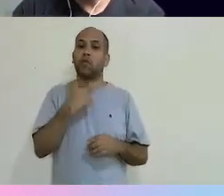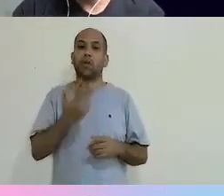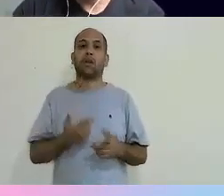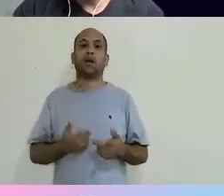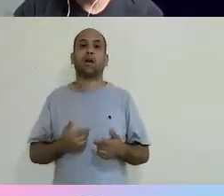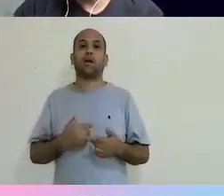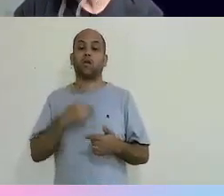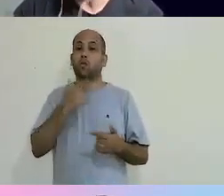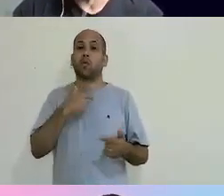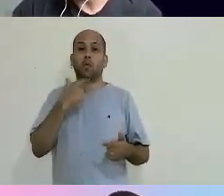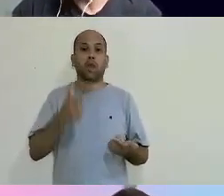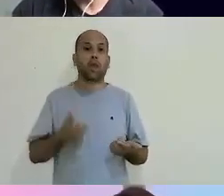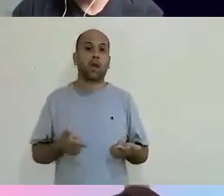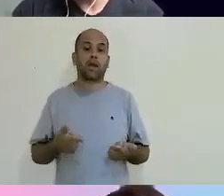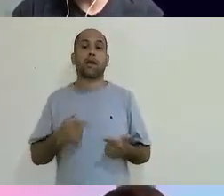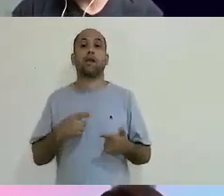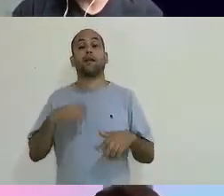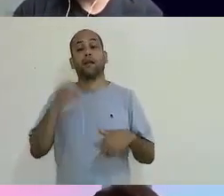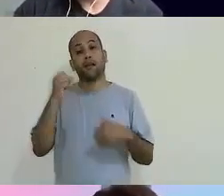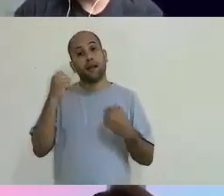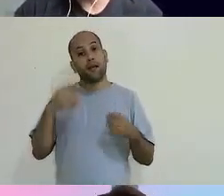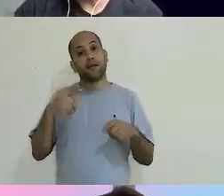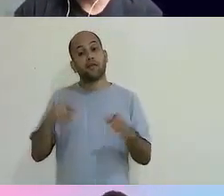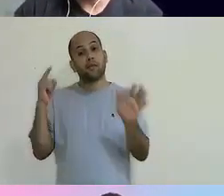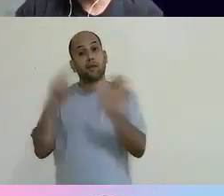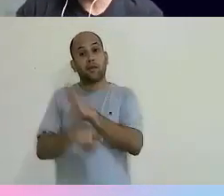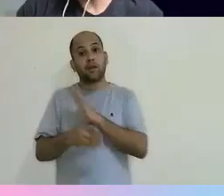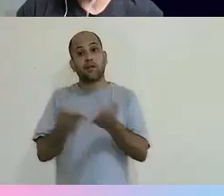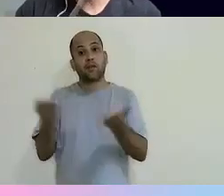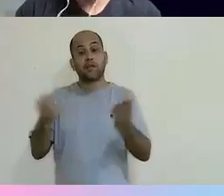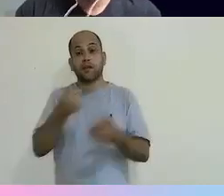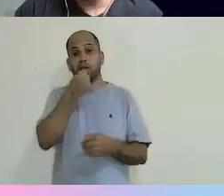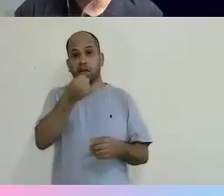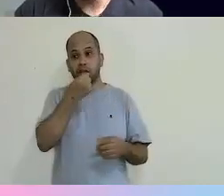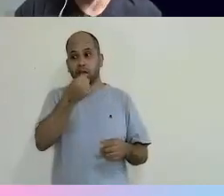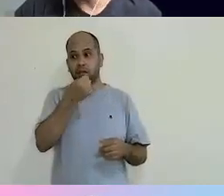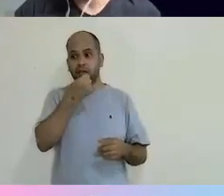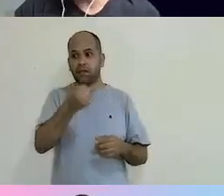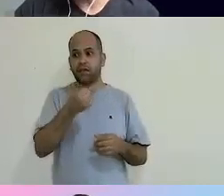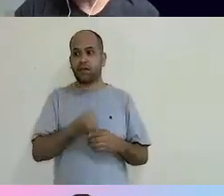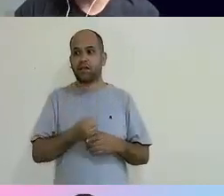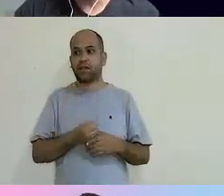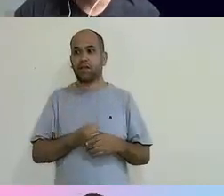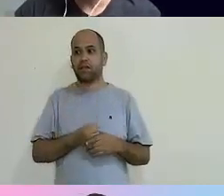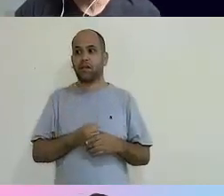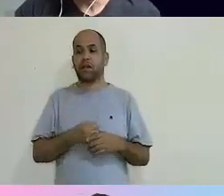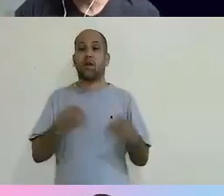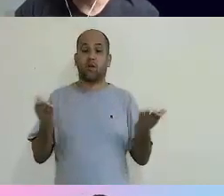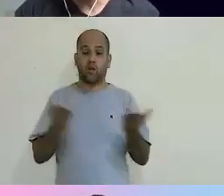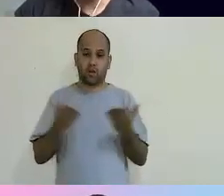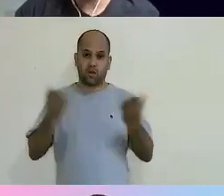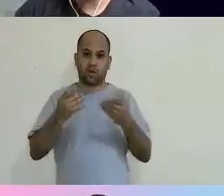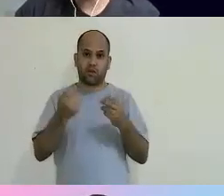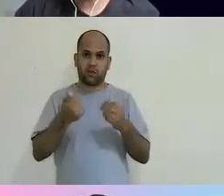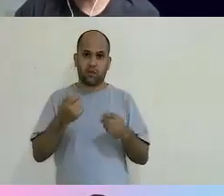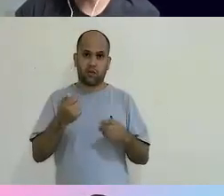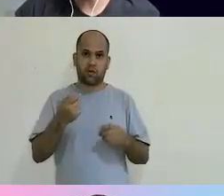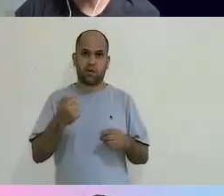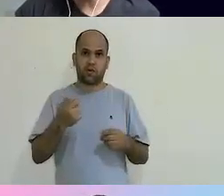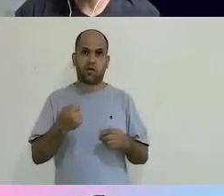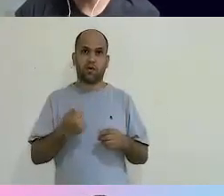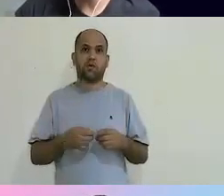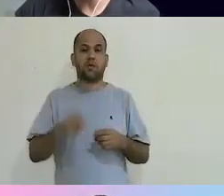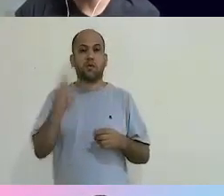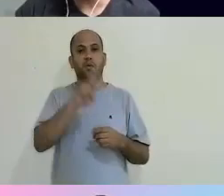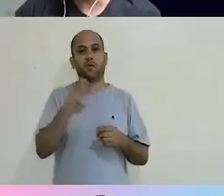um processo seletivo. Sim, isso pode ser perguntado para você numa entrevista, embora eu já vejo que não é mais tão usual, pelo menos na IBM a gente já não usa